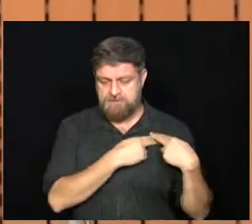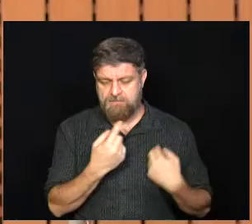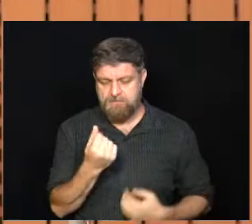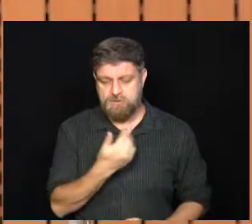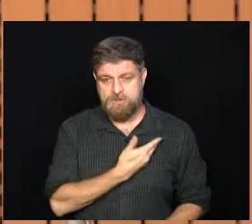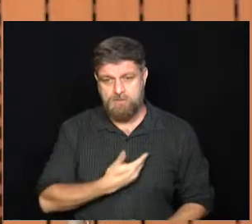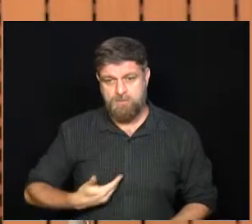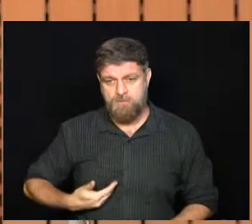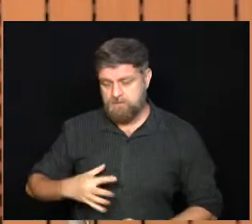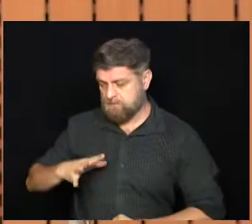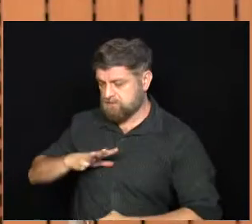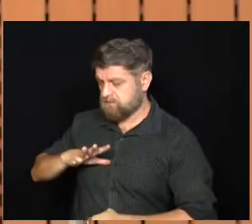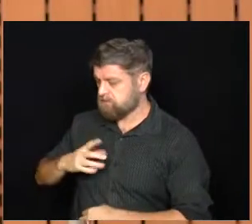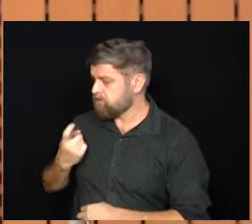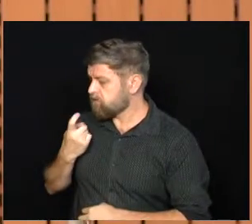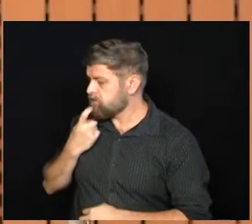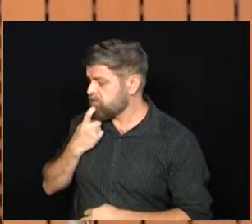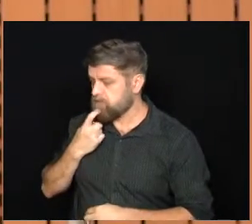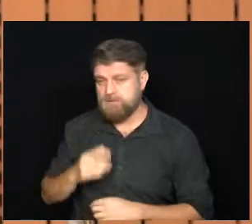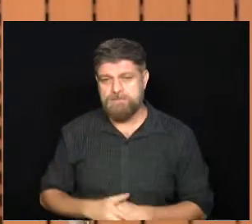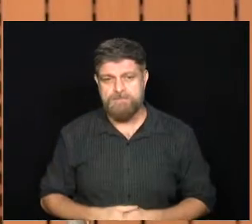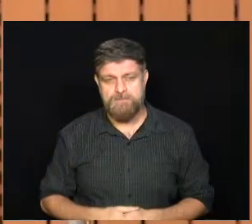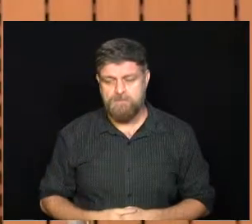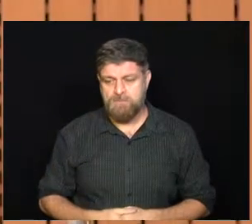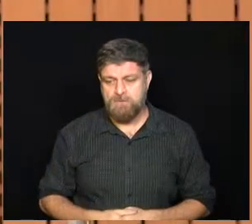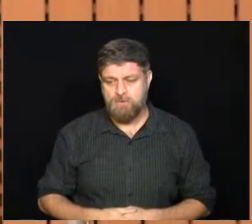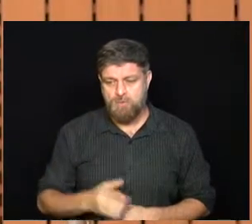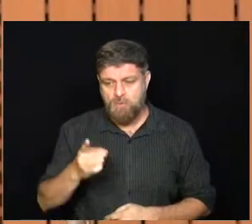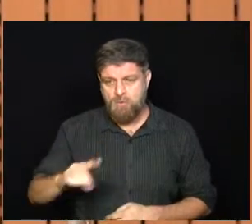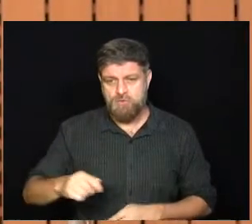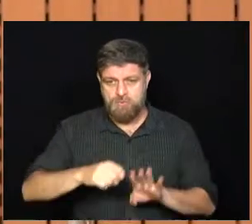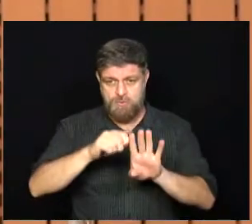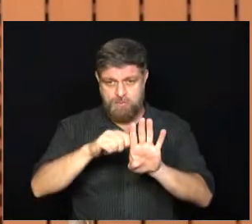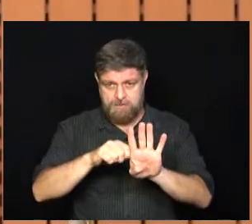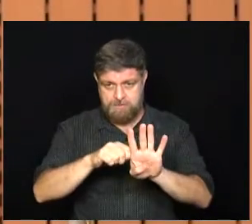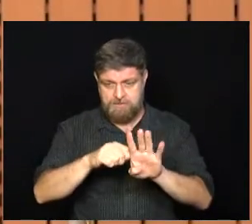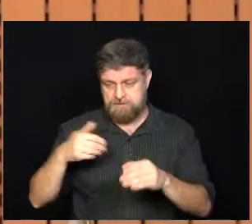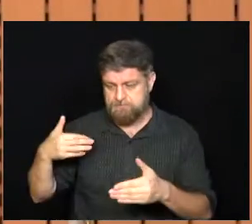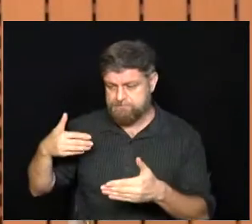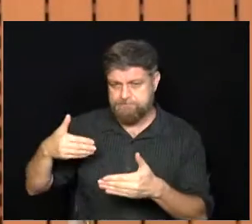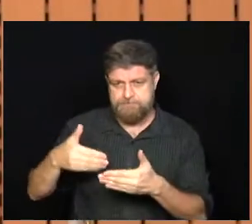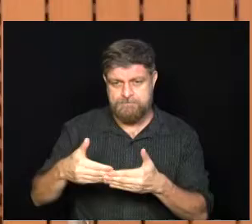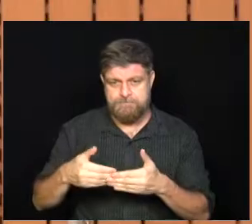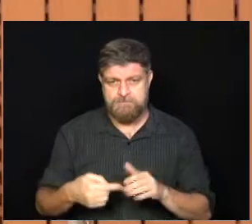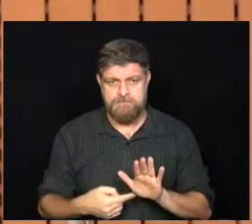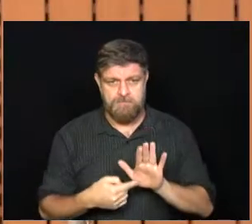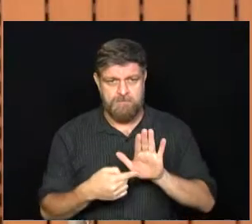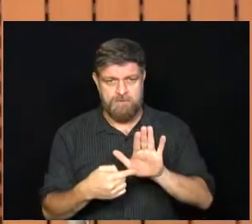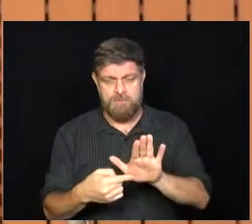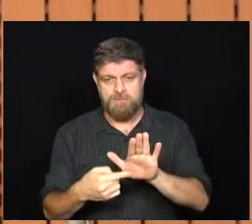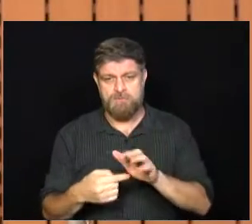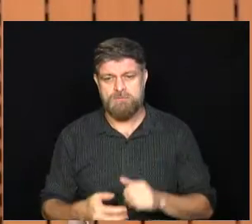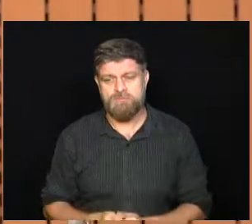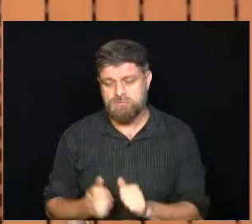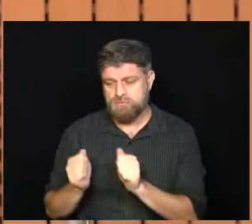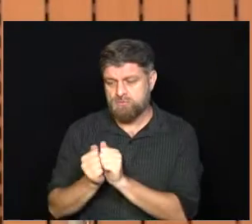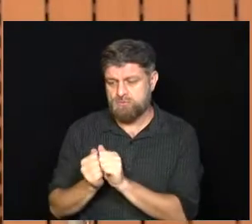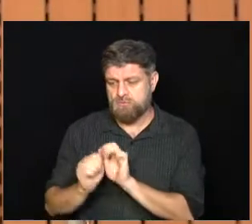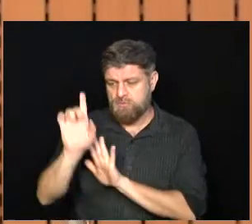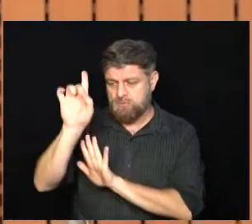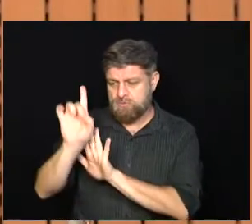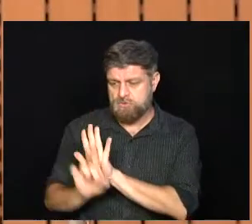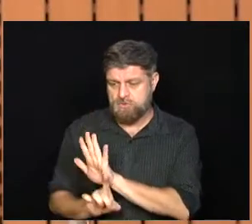Prefeitura de Campinas do último quadrimestre. Nós trouxemos aqui, estou com o diretor